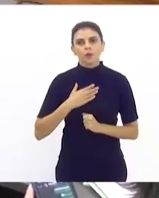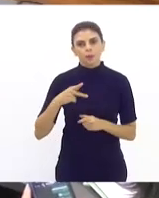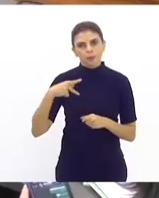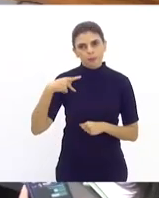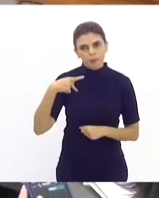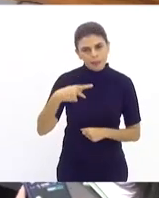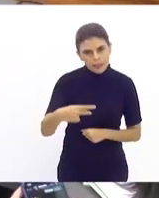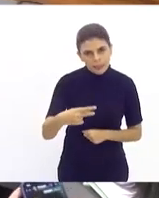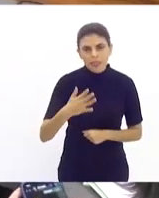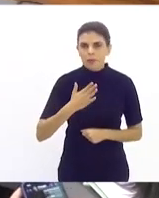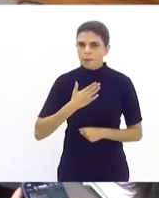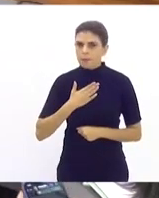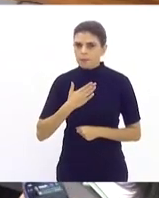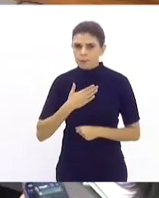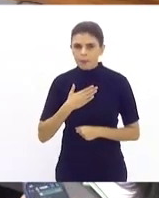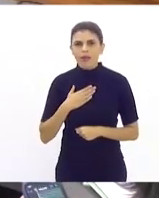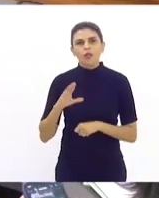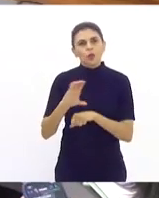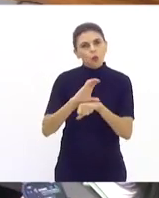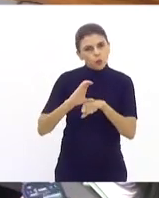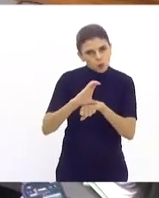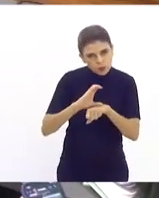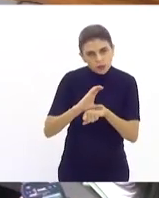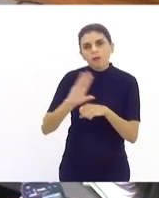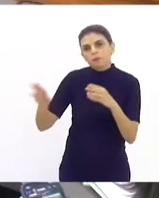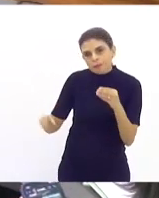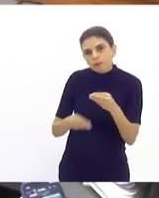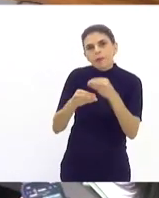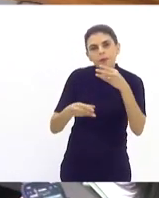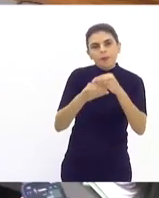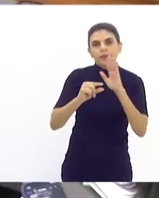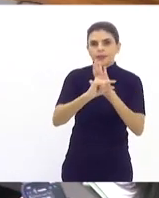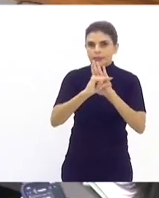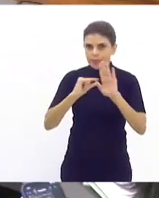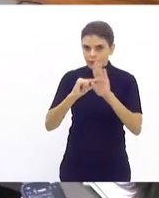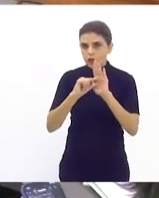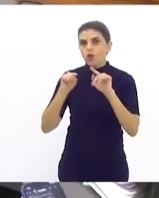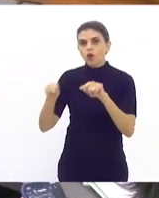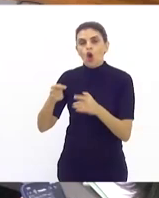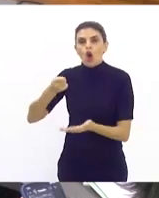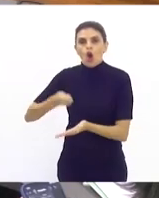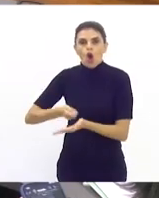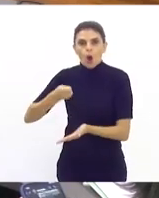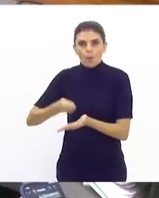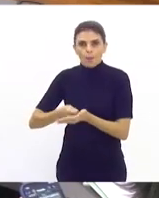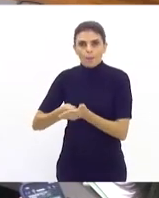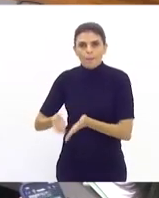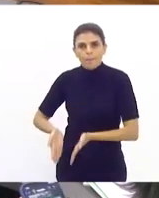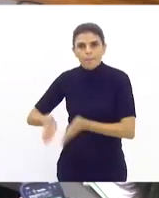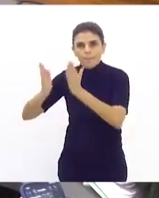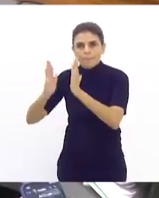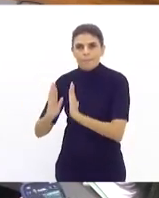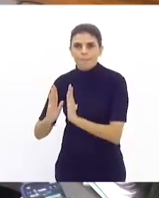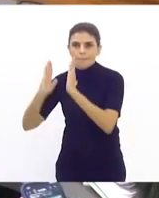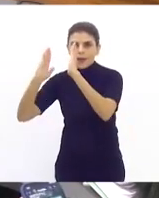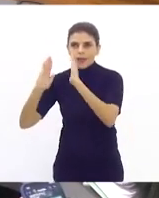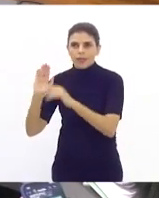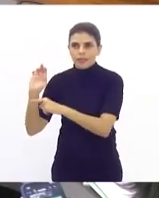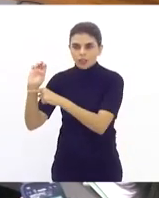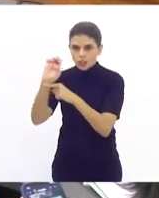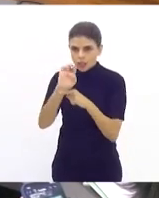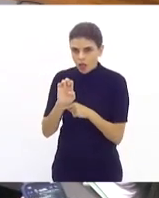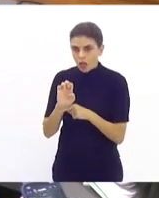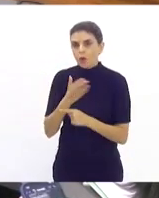o parecer pela constitucionalidade com emendas restringe a obrigatoriedade aos prédios públicos estaduais? Prédios